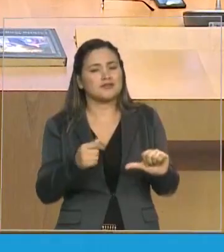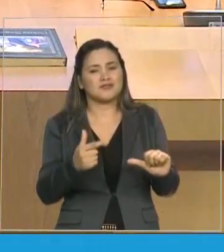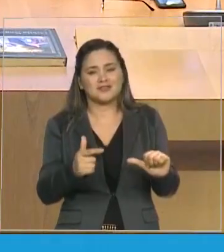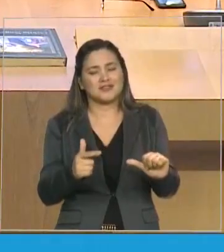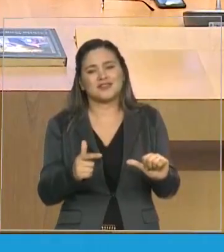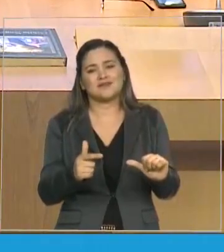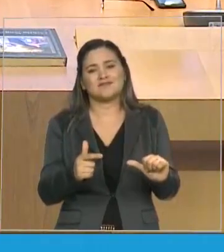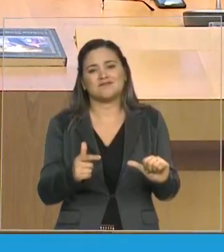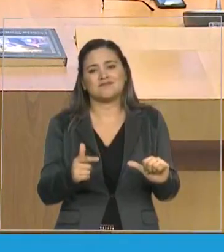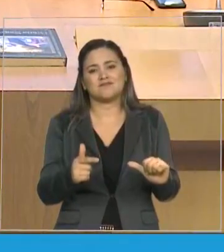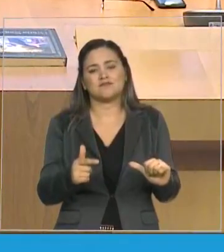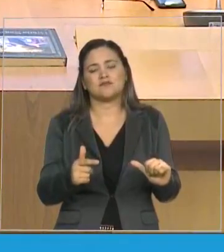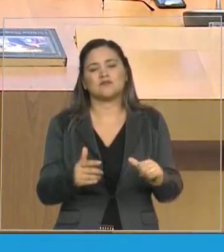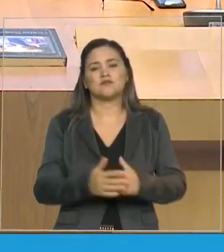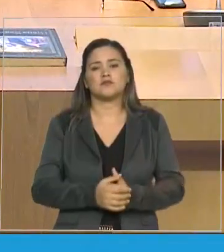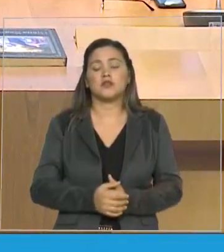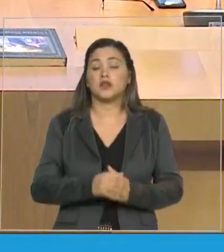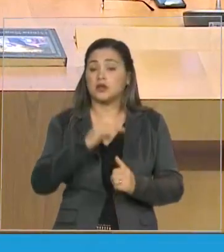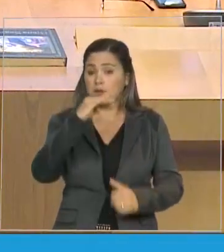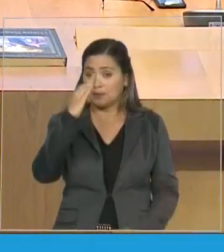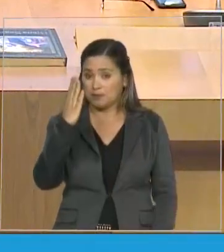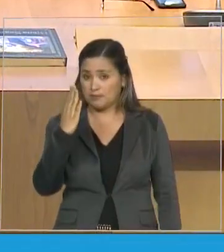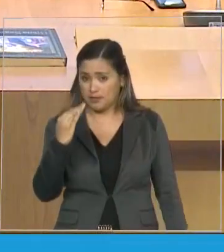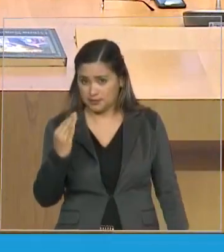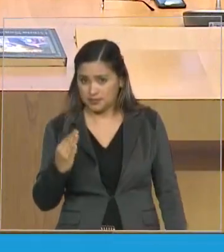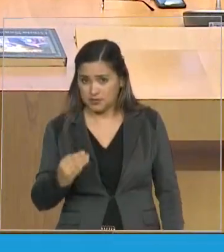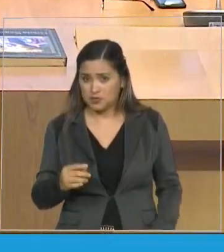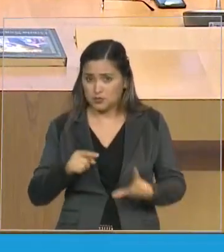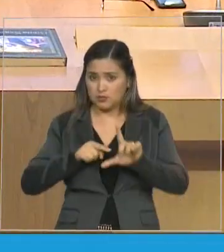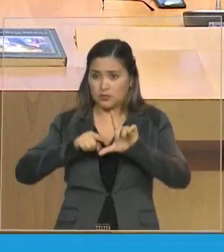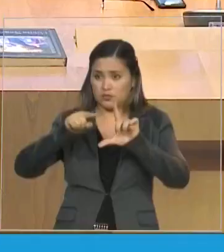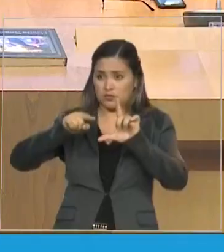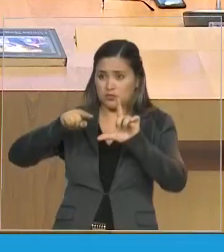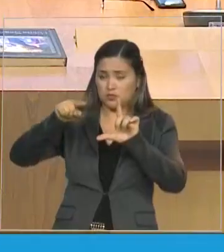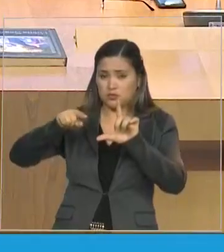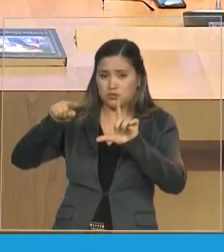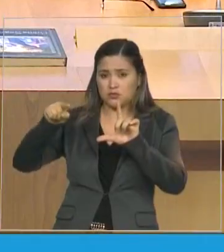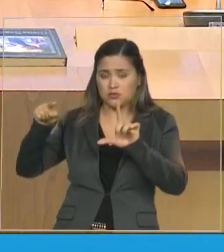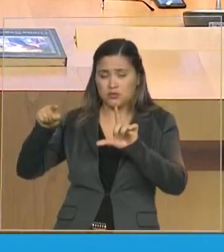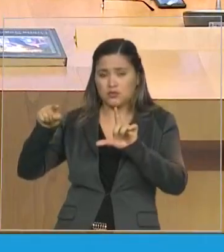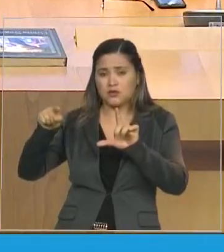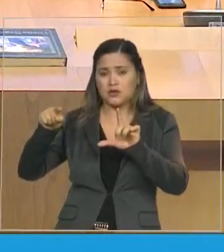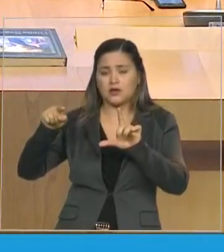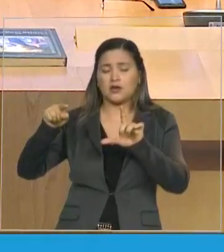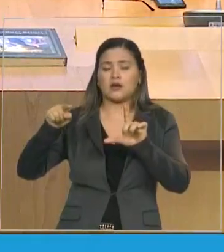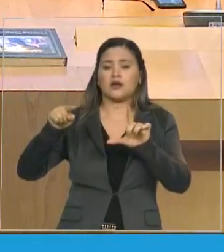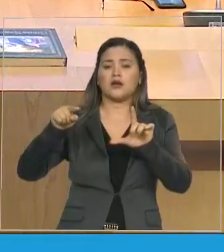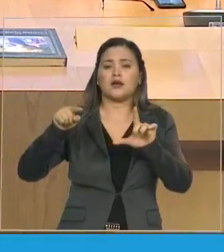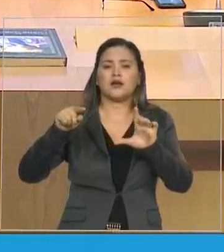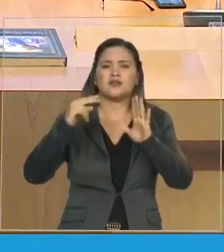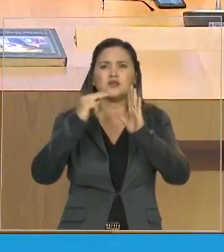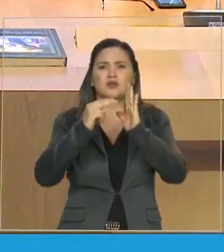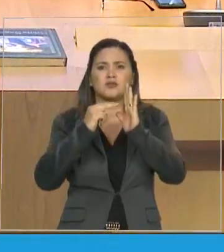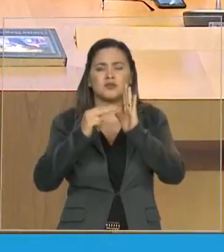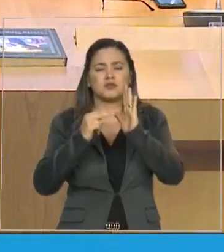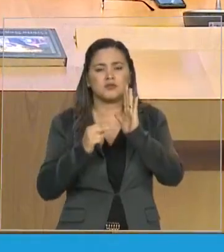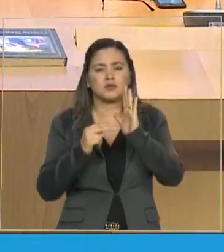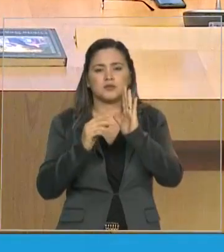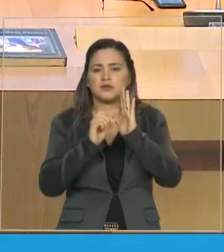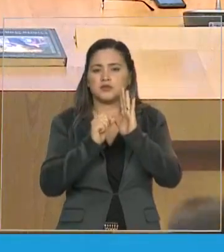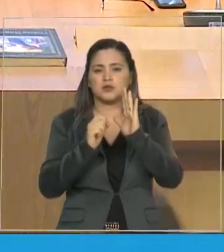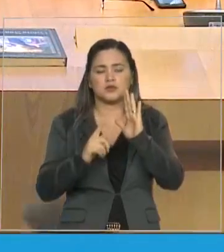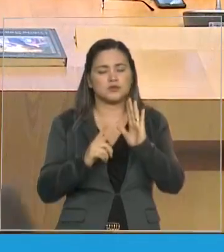que conseguiu sair desse mapa em 2017. Então, isso é um sinal positivo, é um sinal